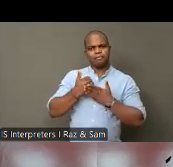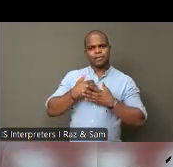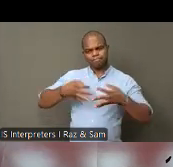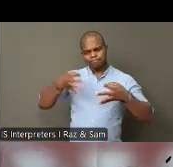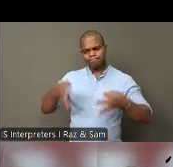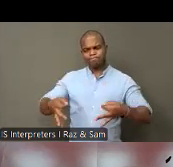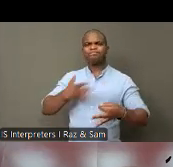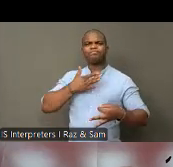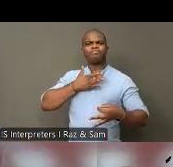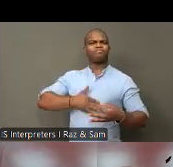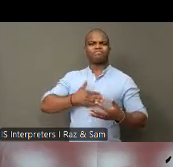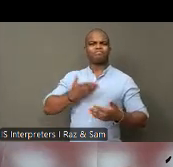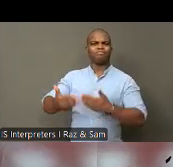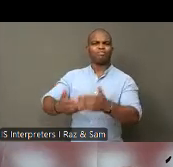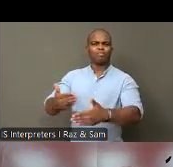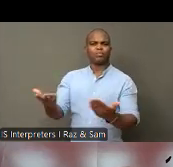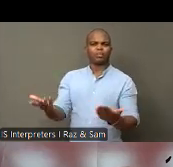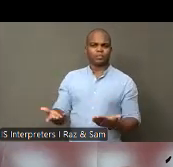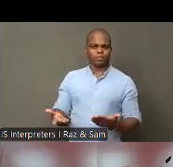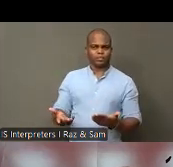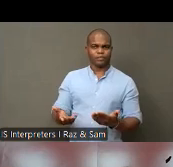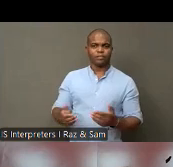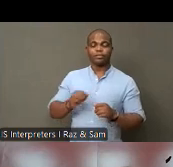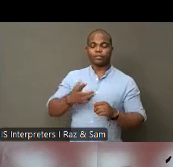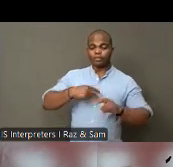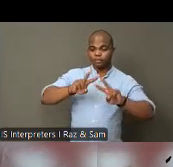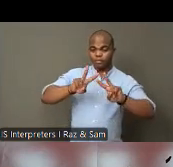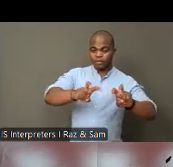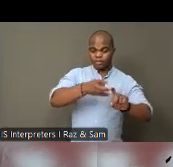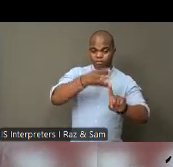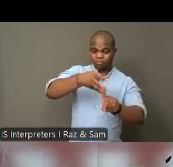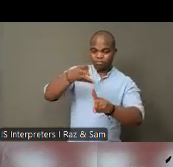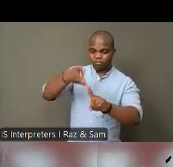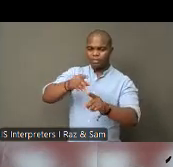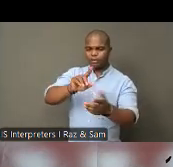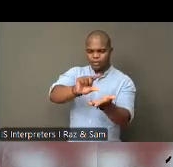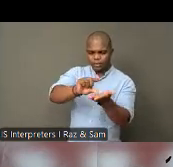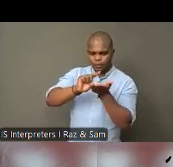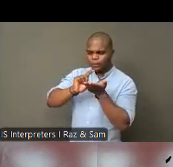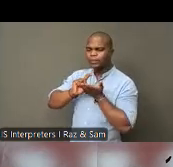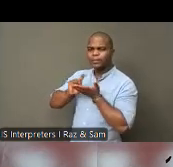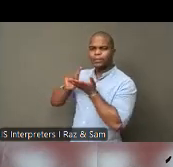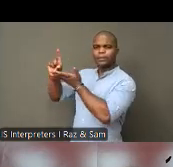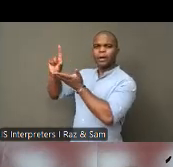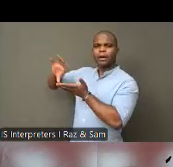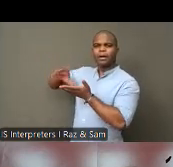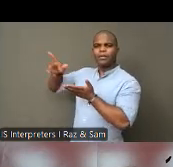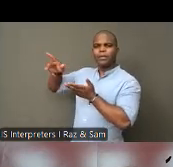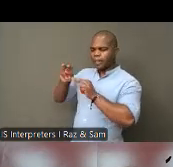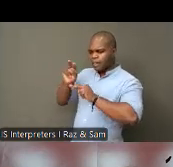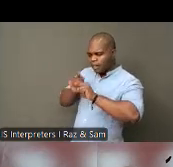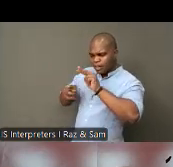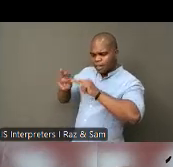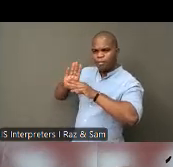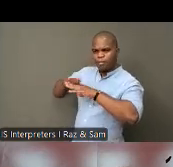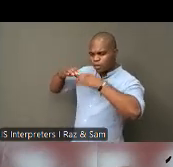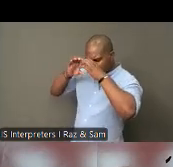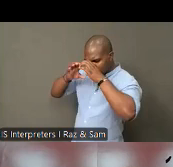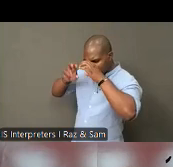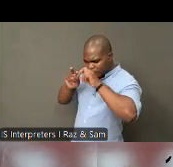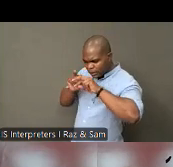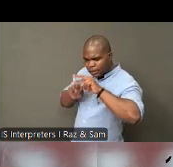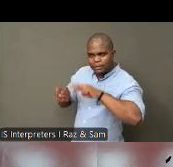ao laboratório nacional. E se for preciso ir além, nós podemos enviar também para os laboratórios no